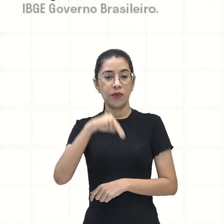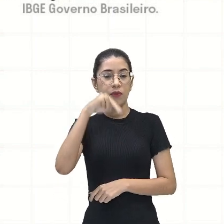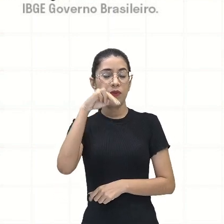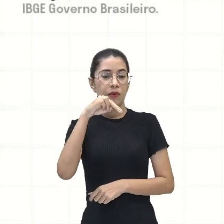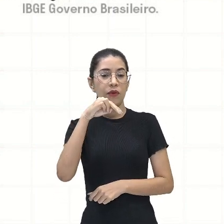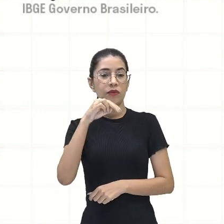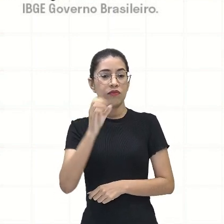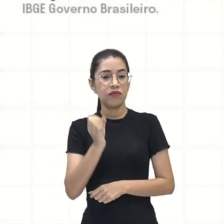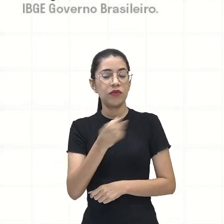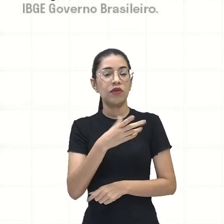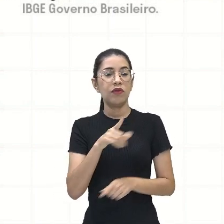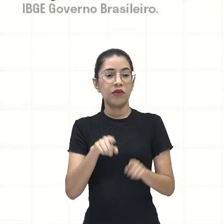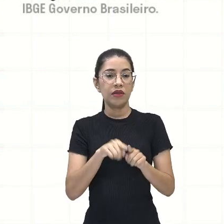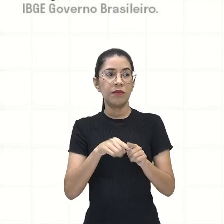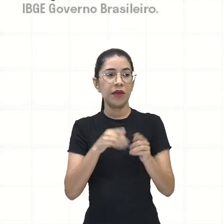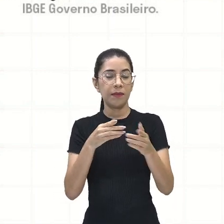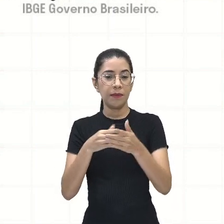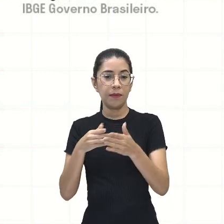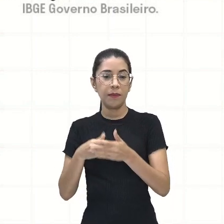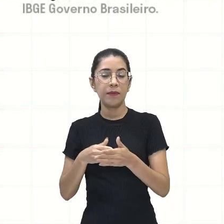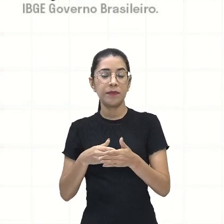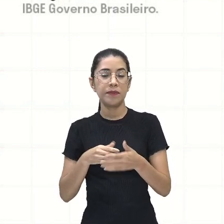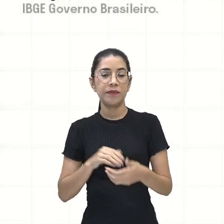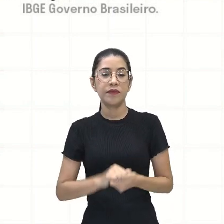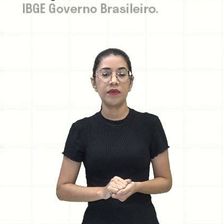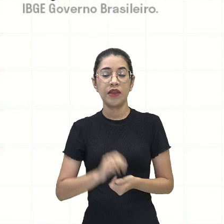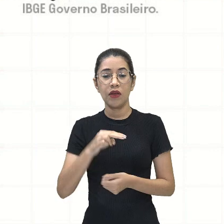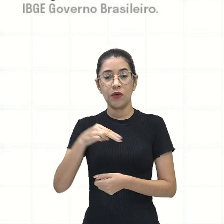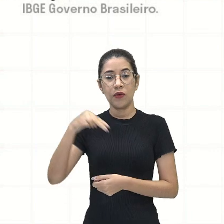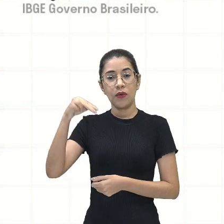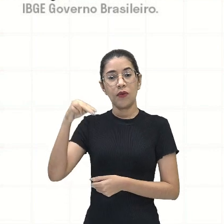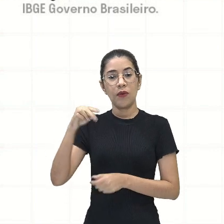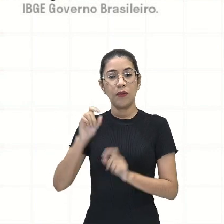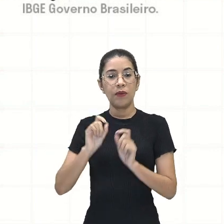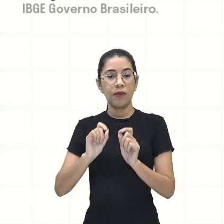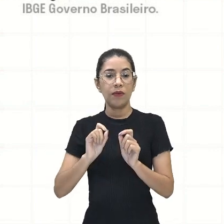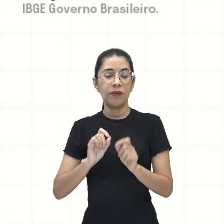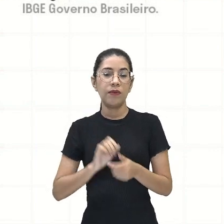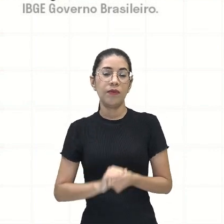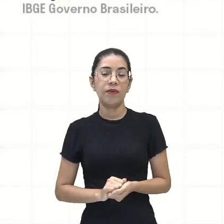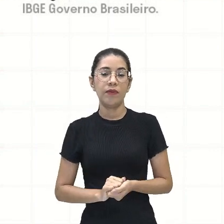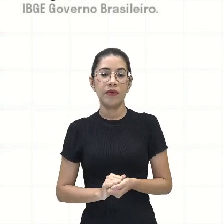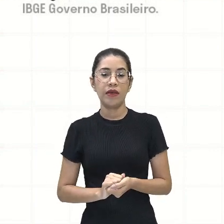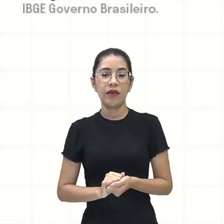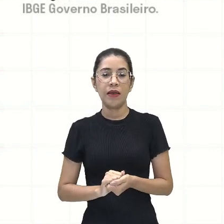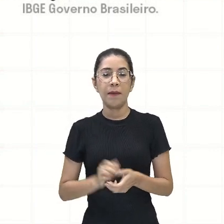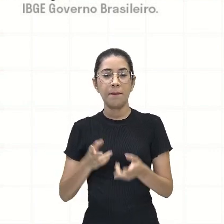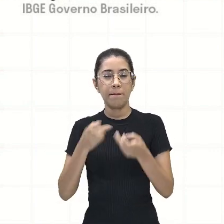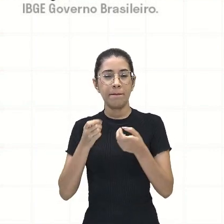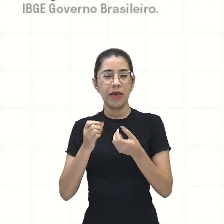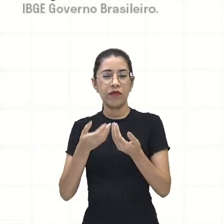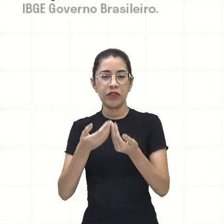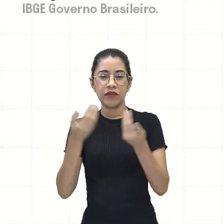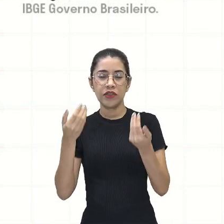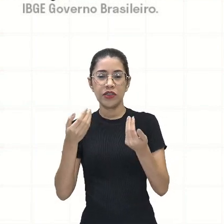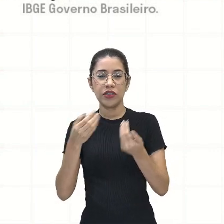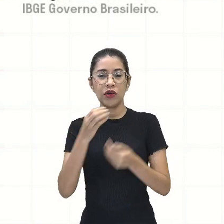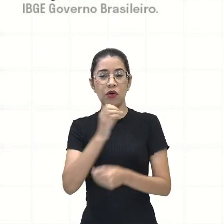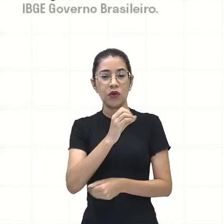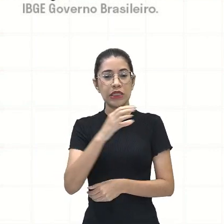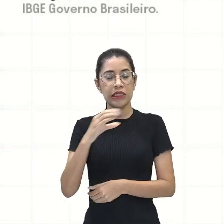nova delimitação, né? O nordeste, olha, verifiquem que ele foi dividido em nordeste ocidental e